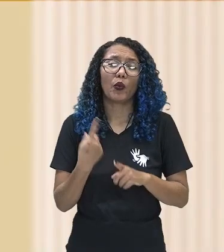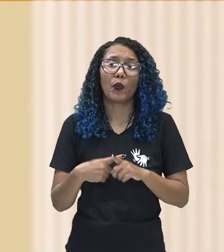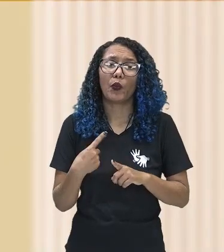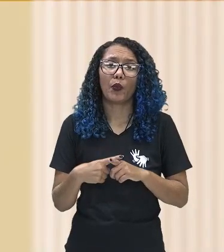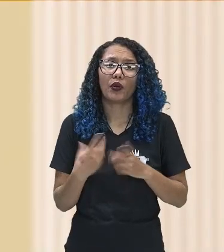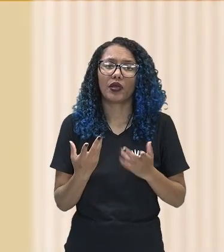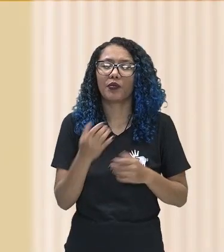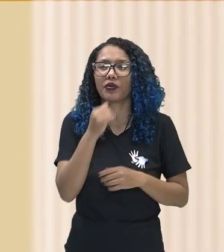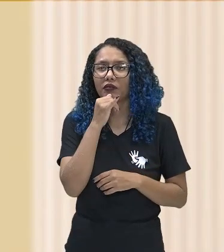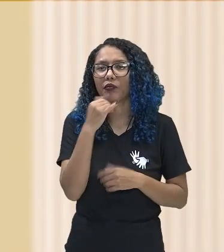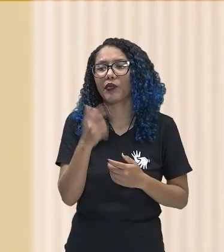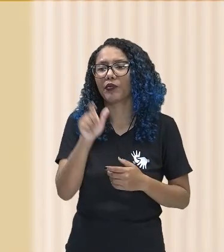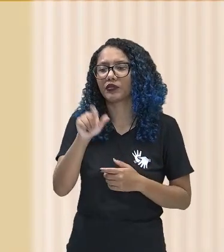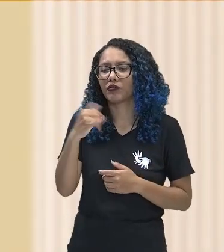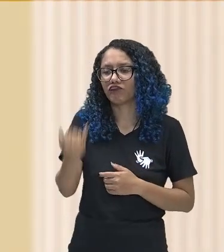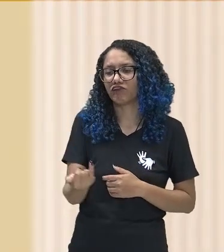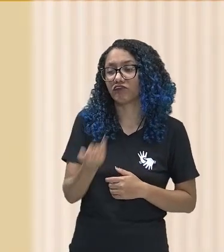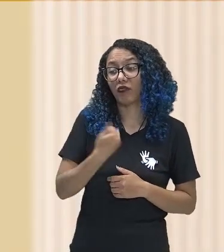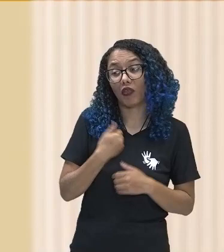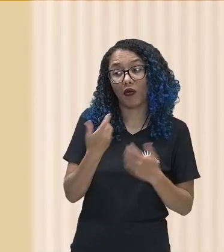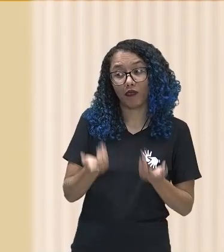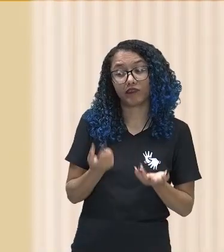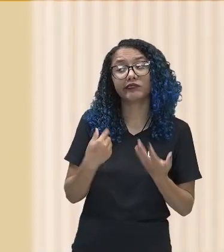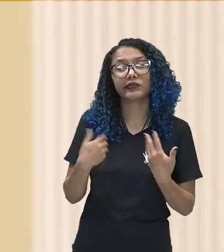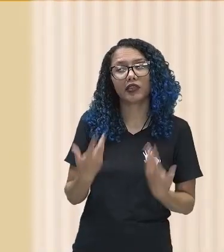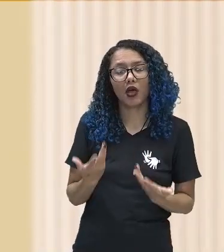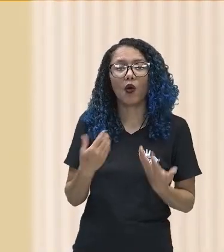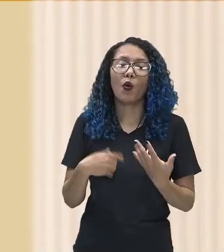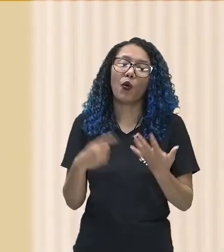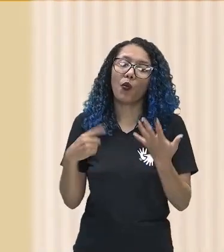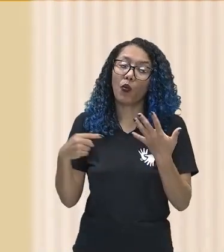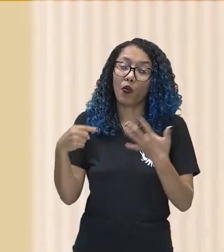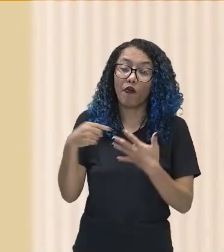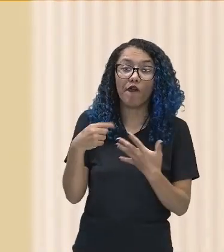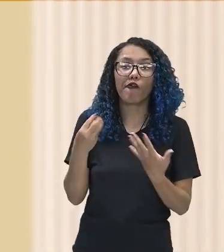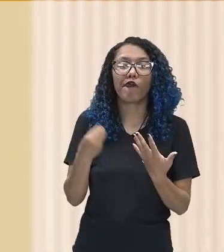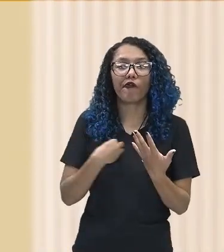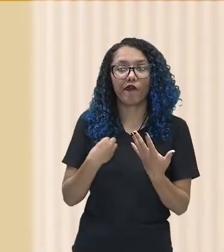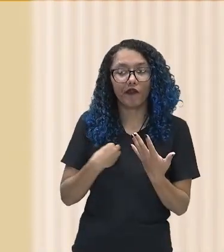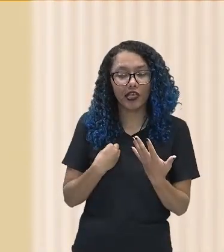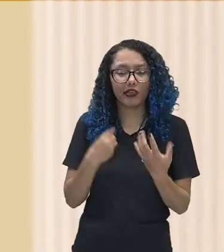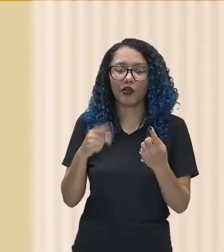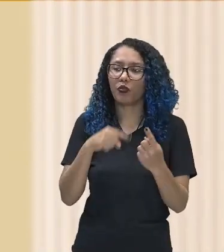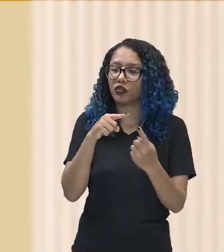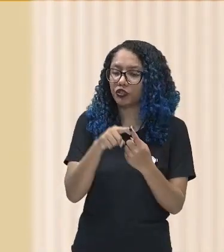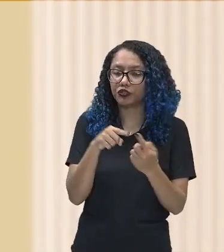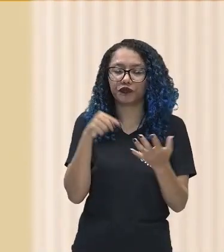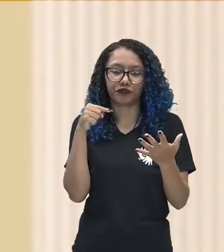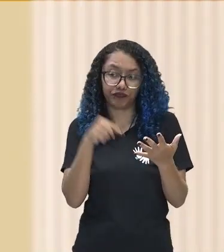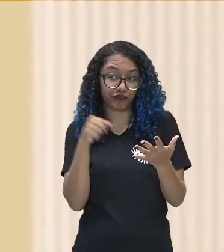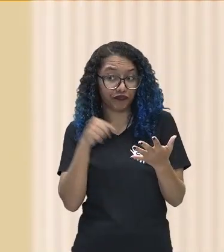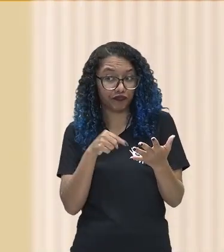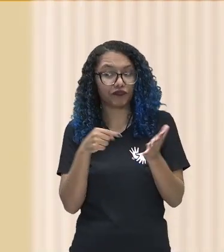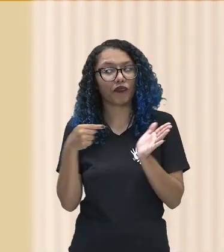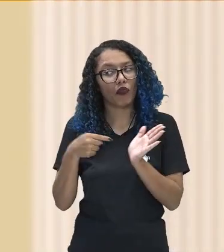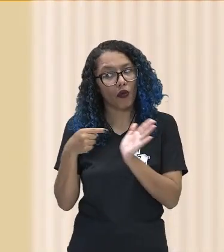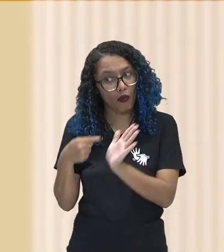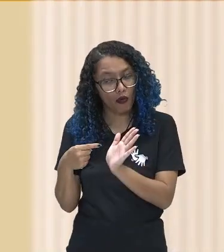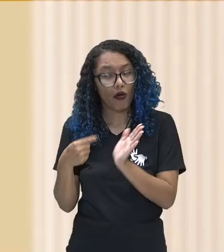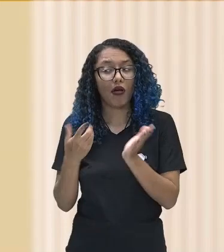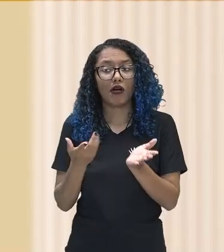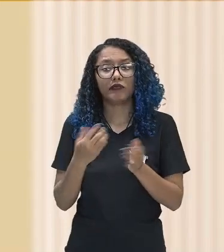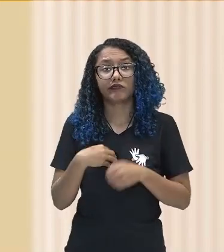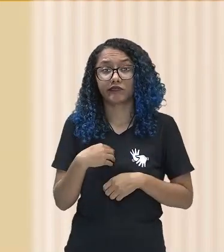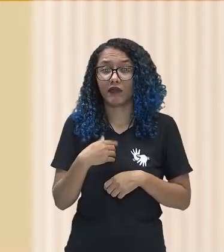chegar para você e vai dizer, olha, o sentido da vida é esse. Não vai ter. Eu não vou chegar para você e vou